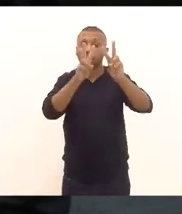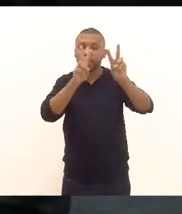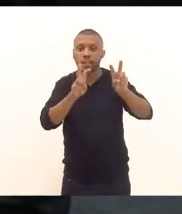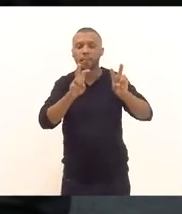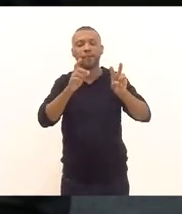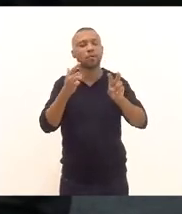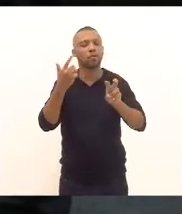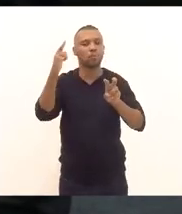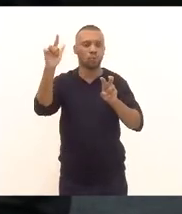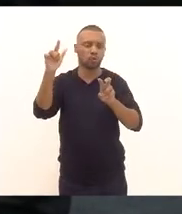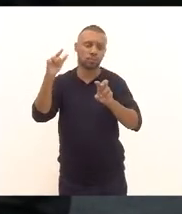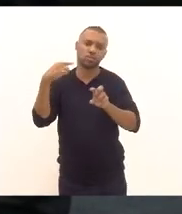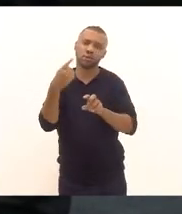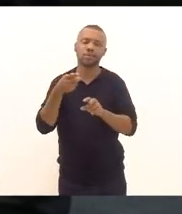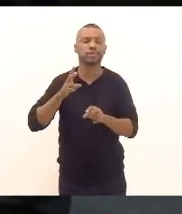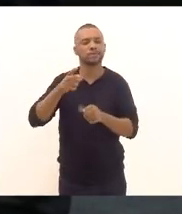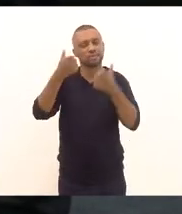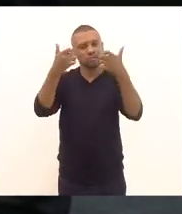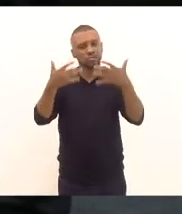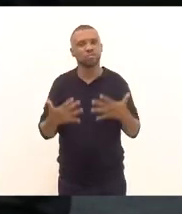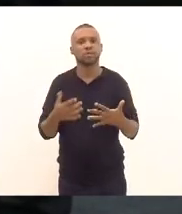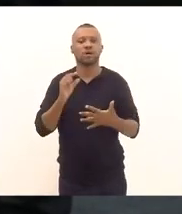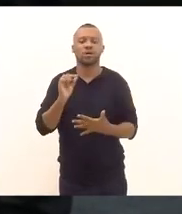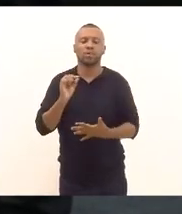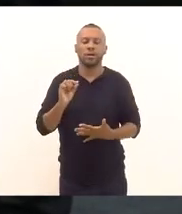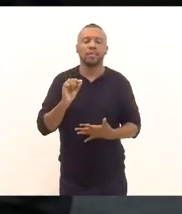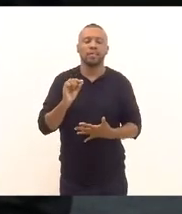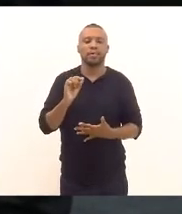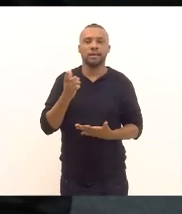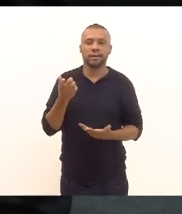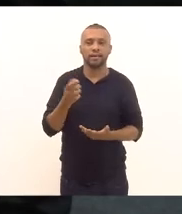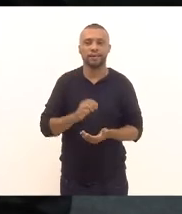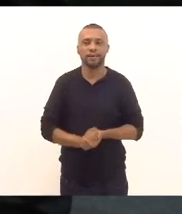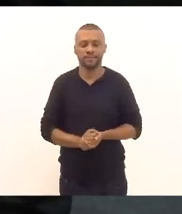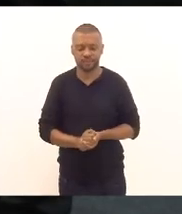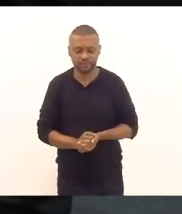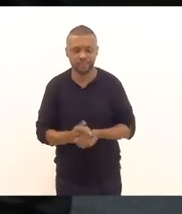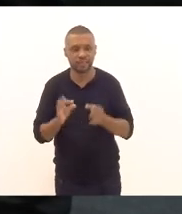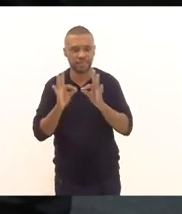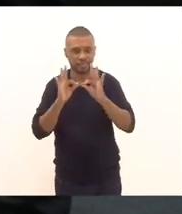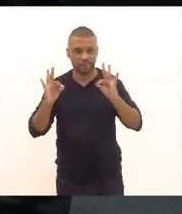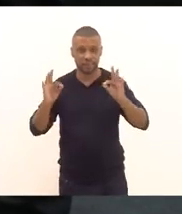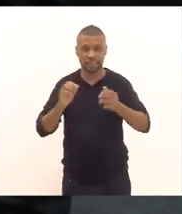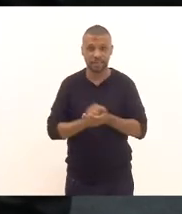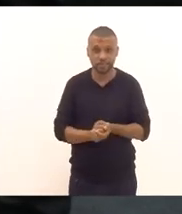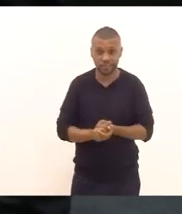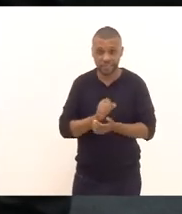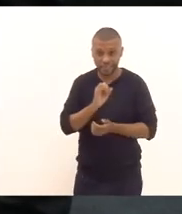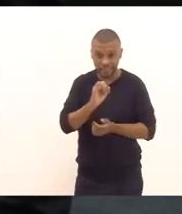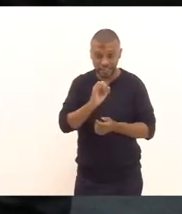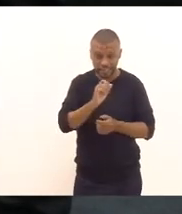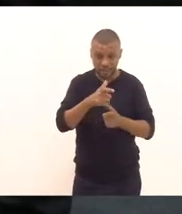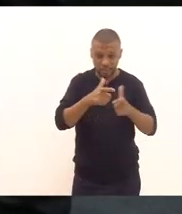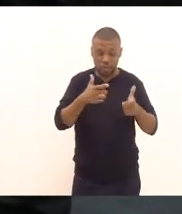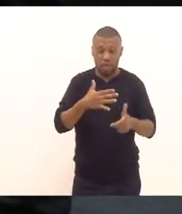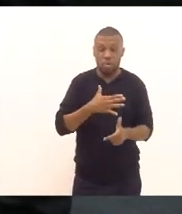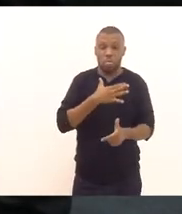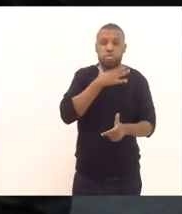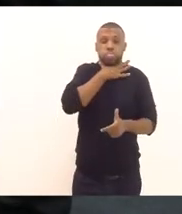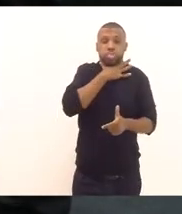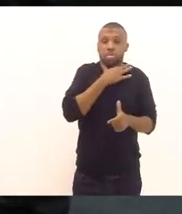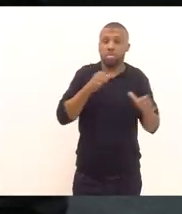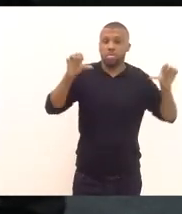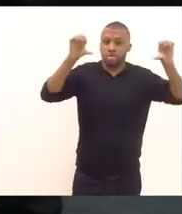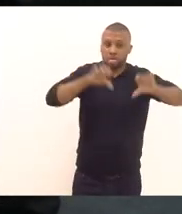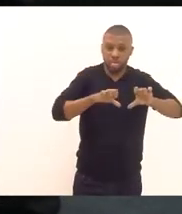a gente costuma dizer que né é que é em casa de enforcado não se fala de corda eu já temos os